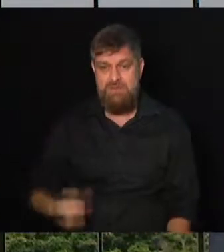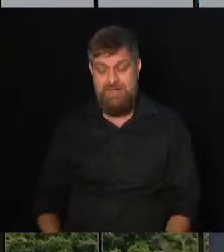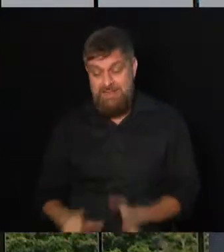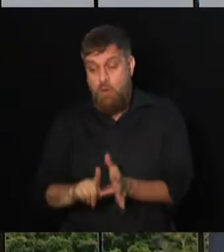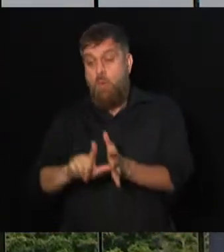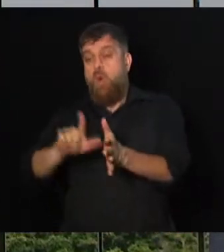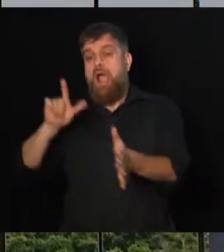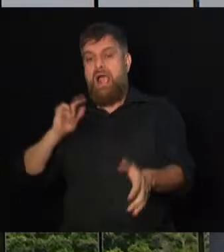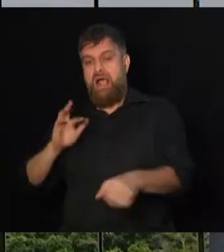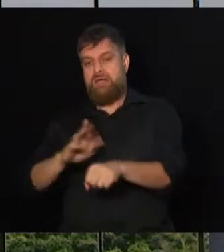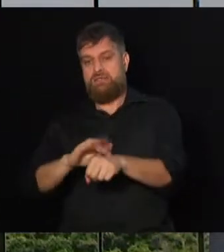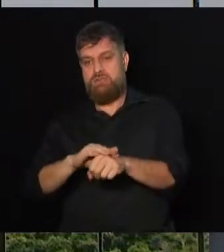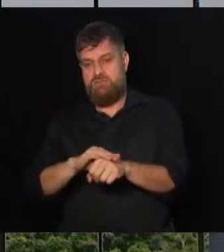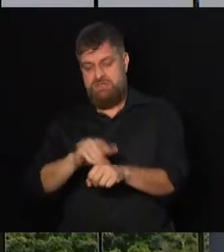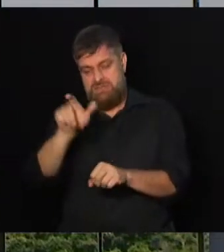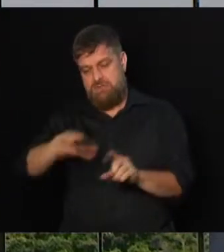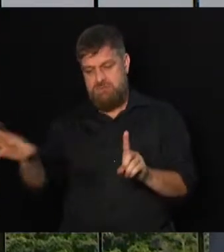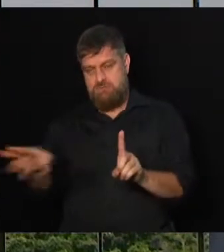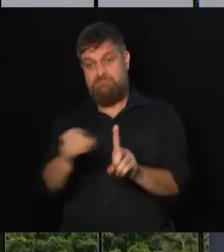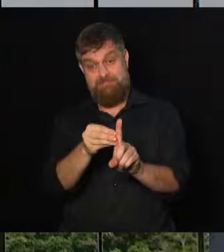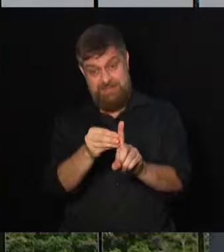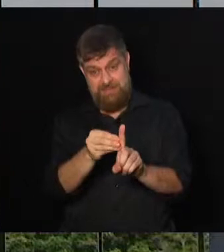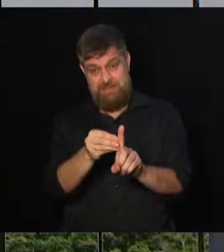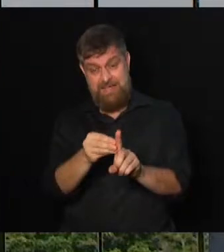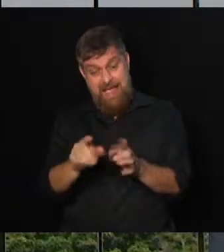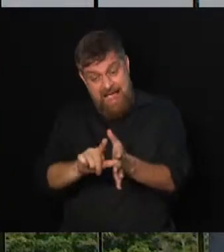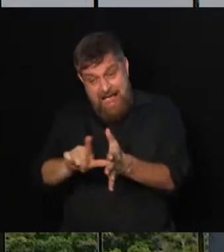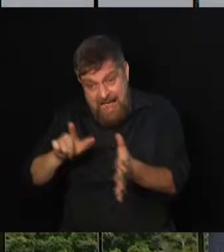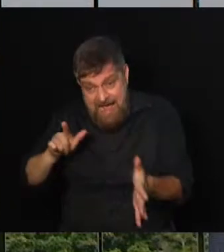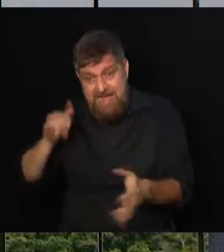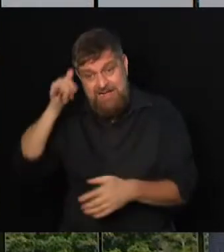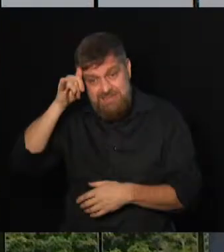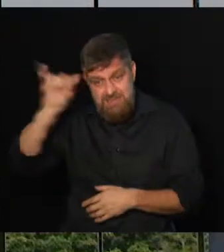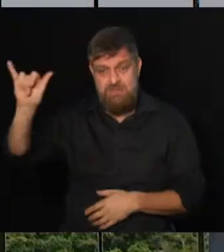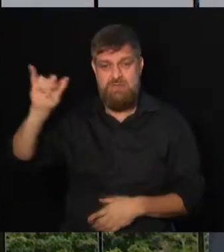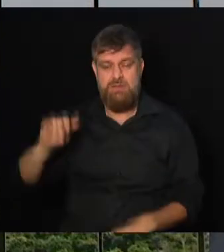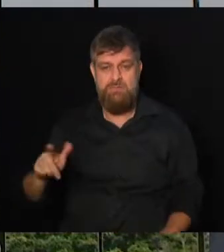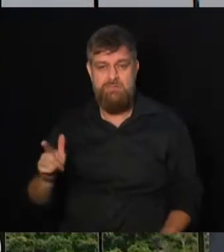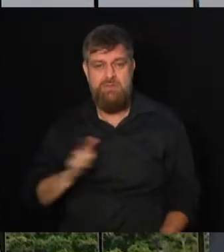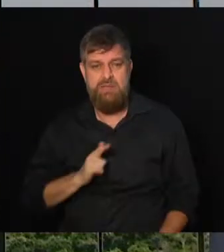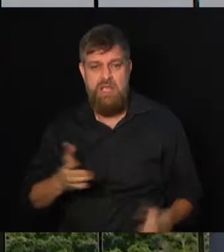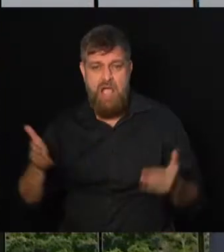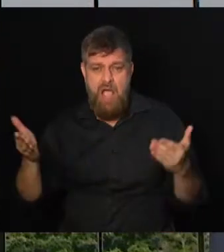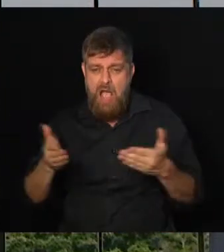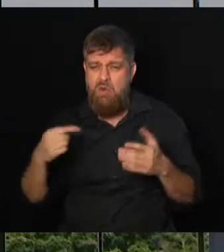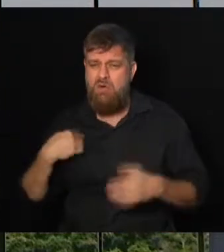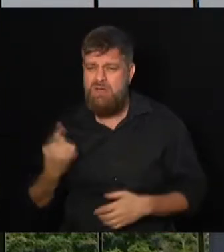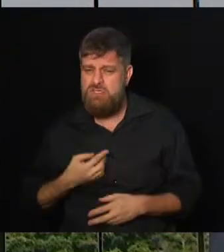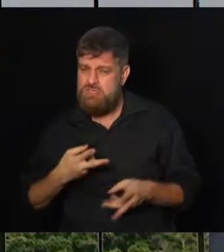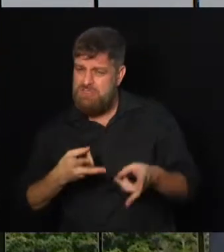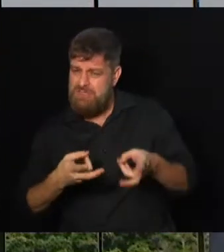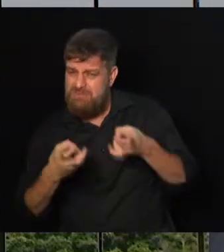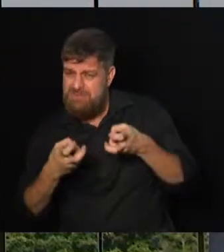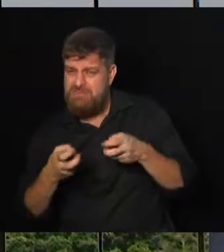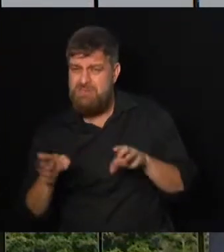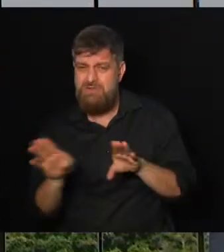preventivas, e temos visto muito agora com a gestão do ministro Mandetta,